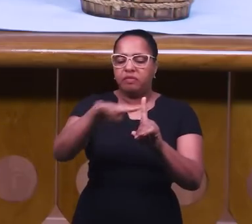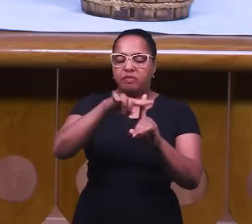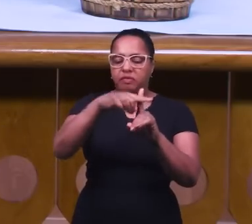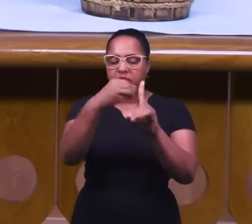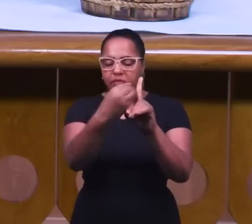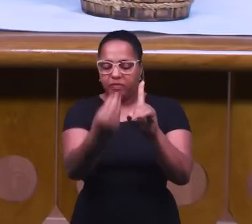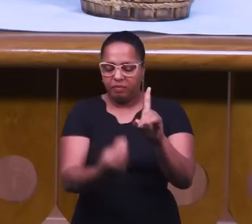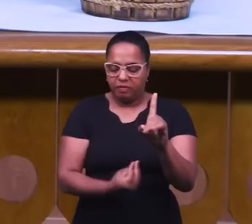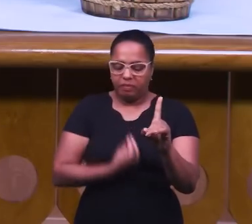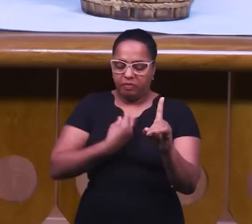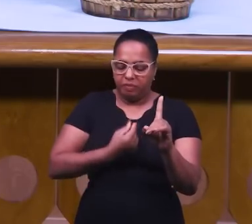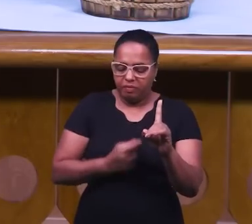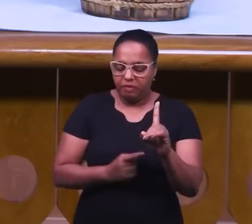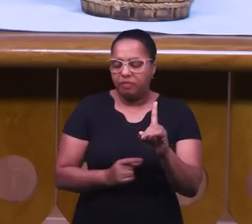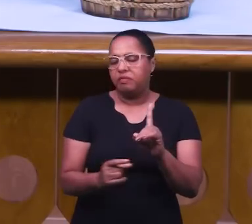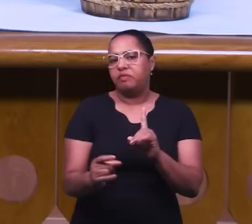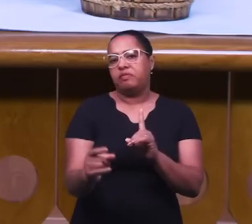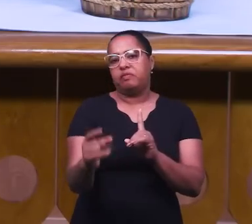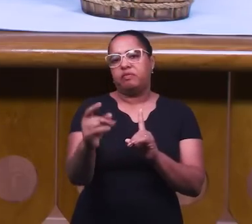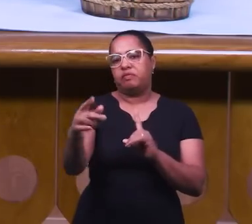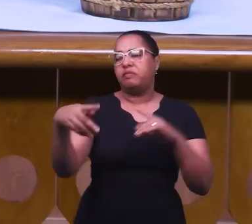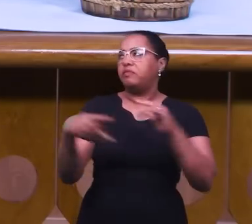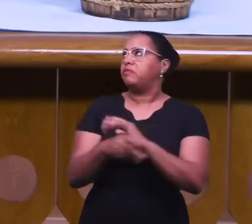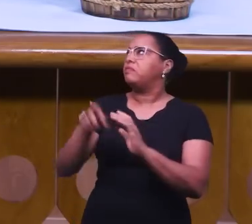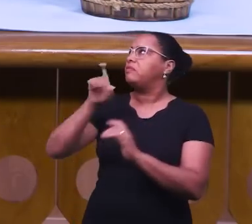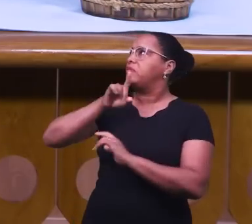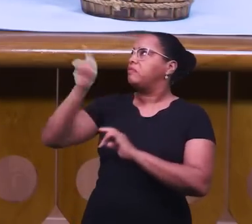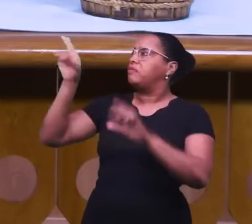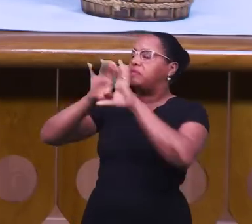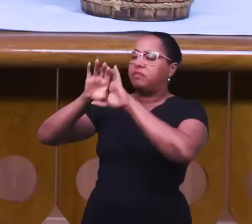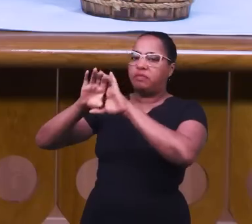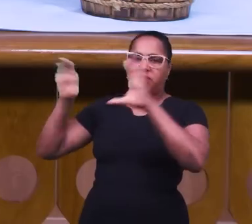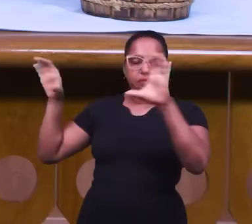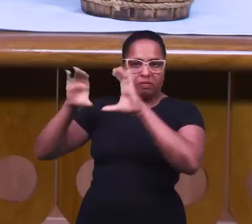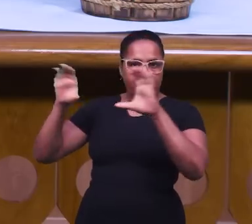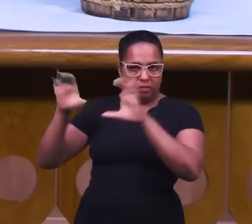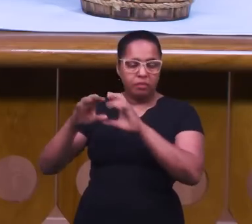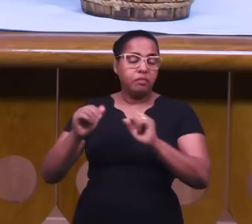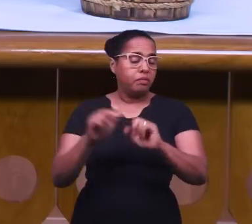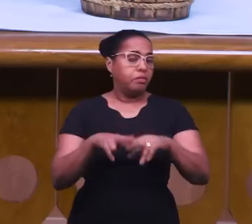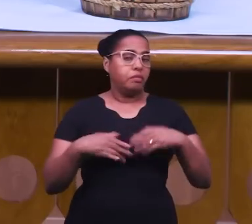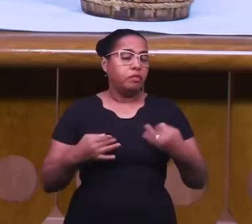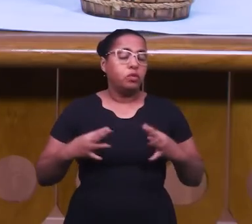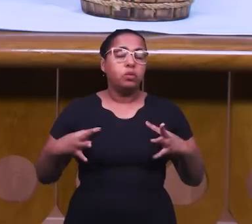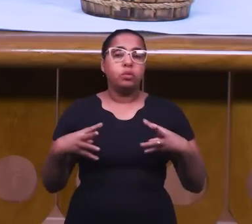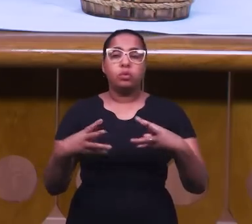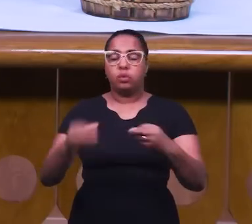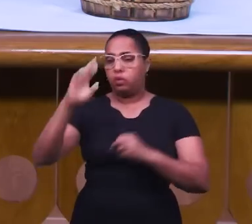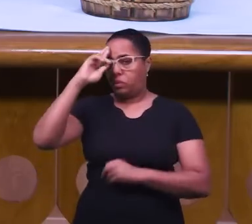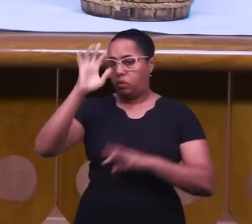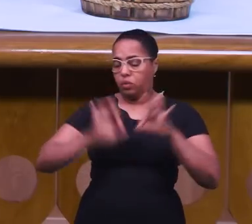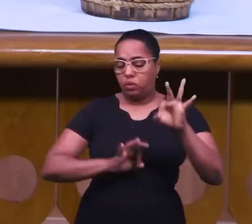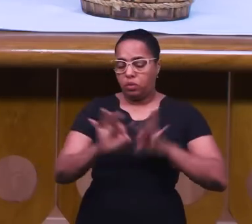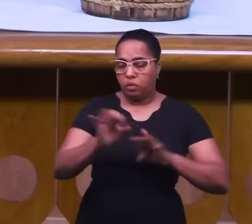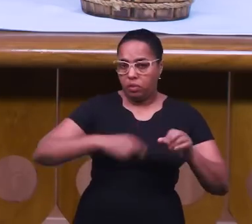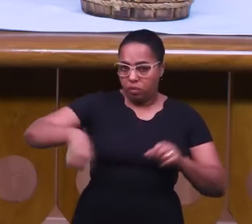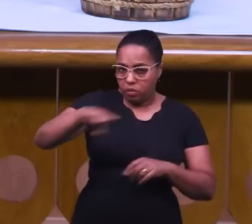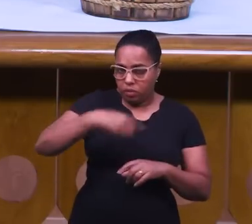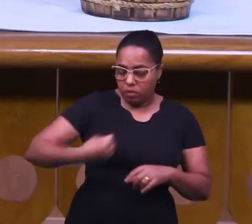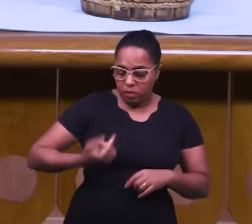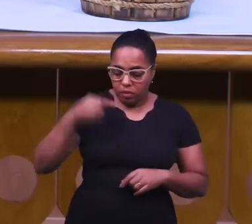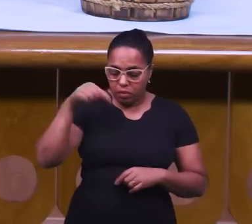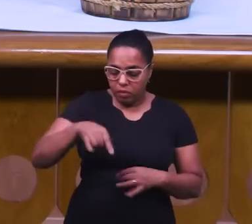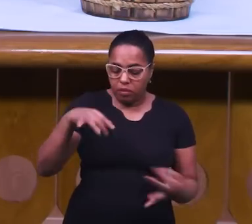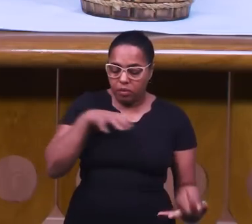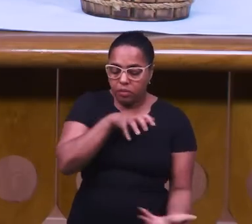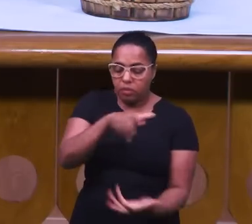nos trouxe vida e vida da eternidade, vida eterna para nós. Porque tudo que Jesus preparou para nós nesta